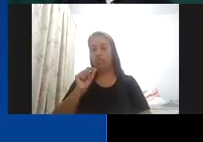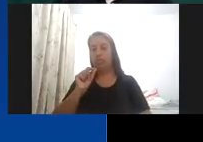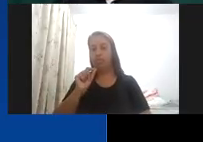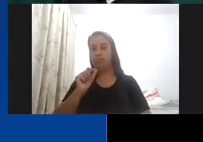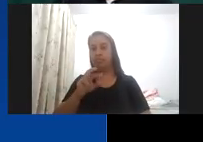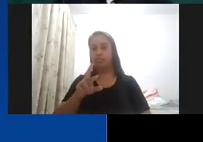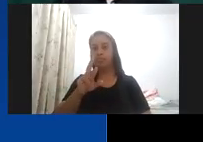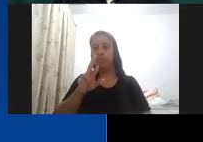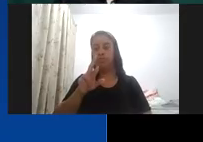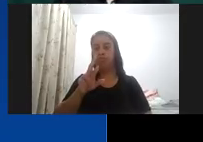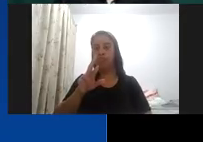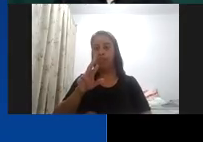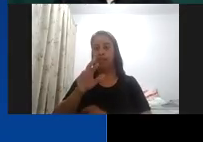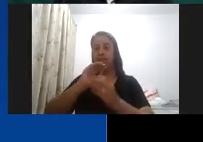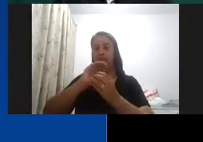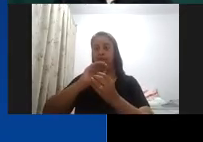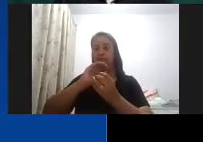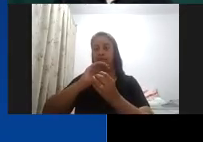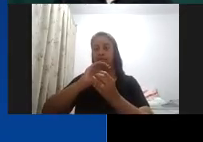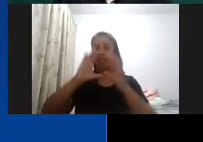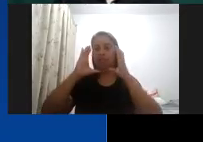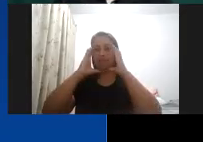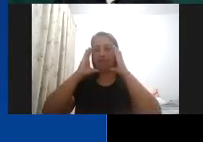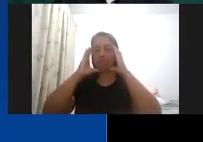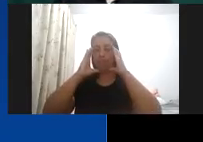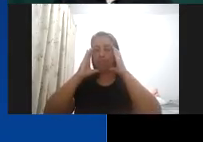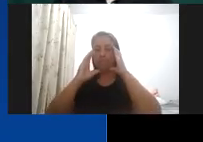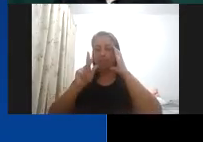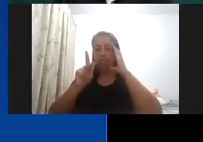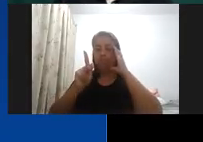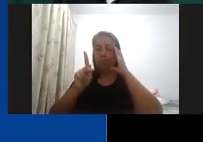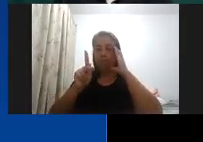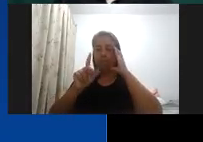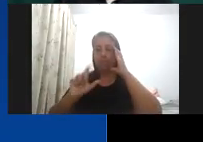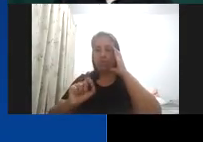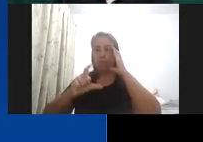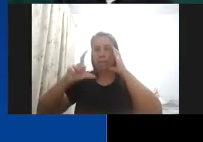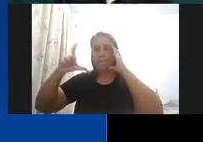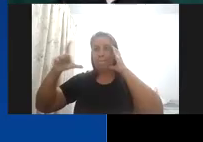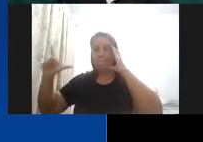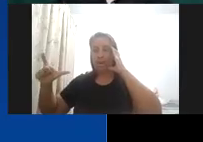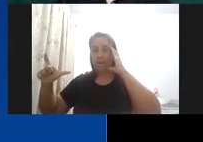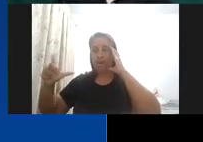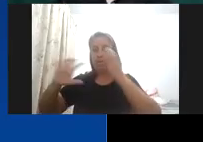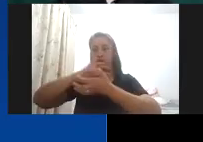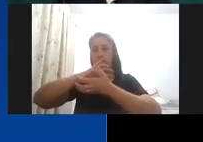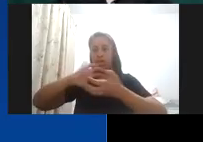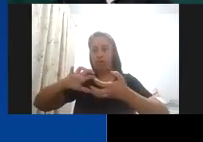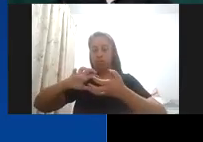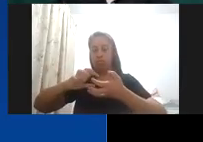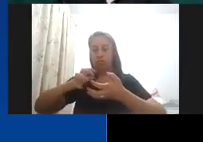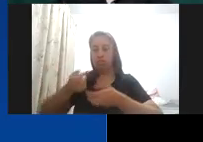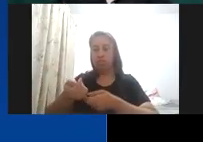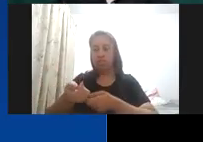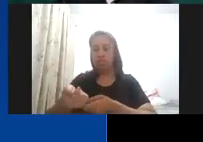da cabeça posterior maior, né? Que é aquele músculo que trabalha aqui no movimento de flexão da